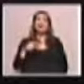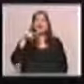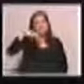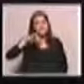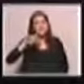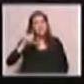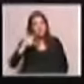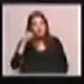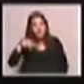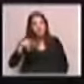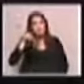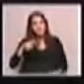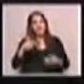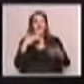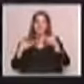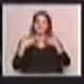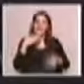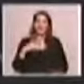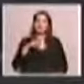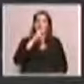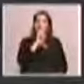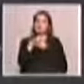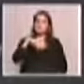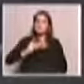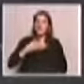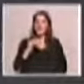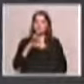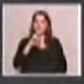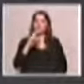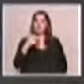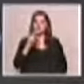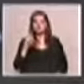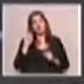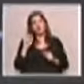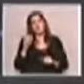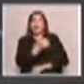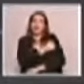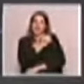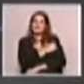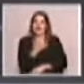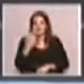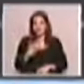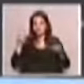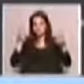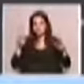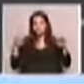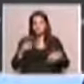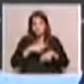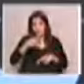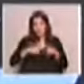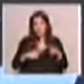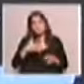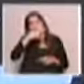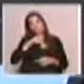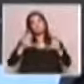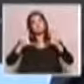também, tudo isto no Teatro Armando Cortês, conhecido como a Casa do Artista, não é? Portanto, a partir das 9:30... Infelizmente está esgotado.